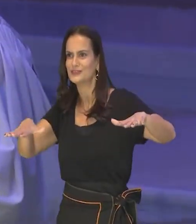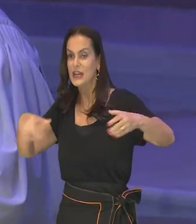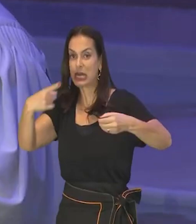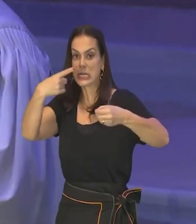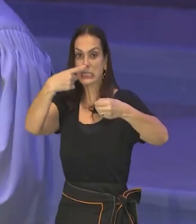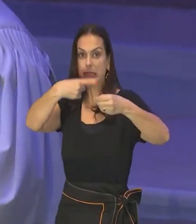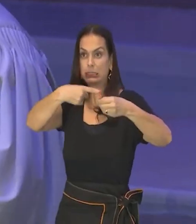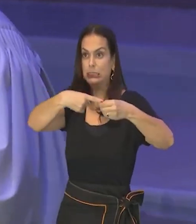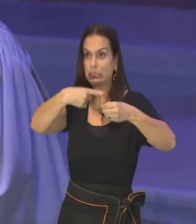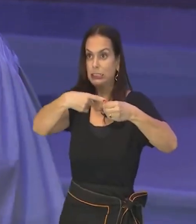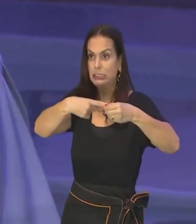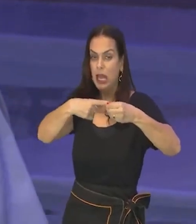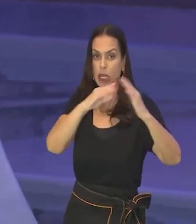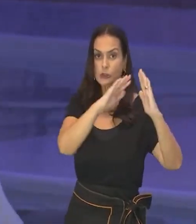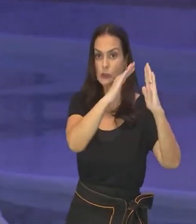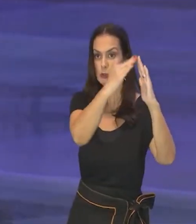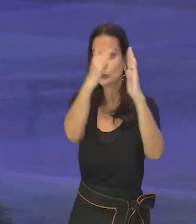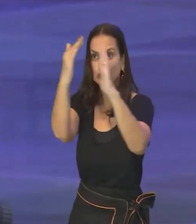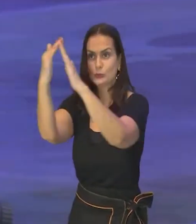cidades, vielas,